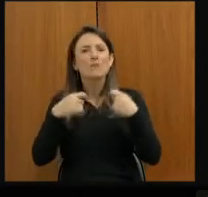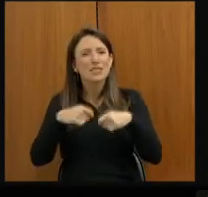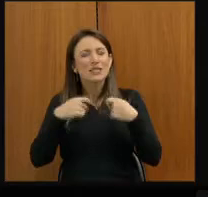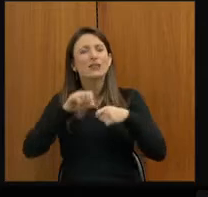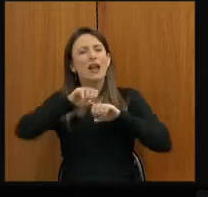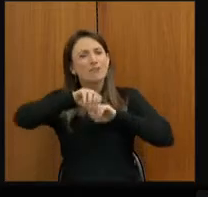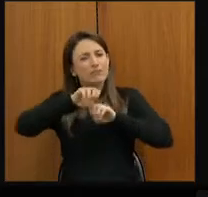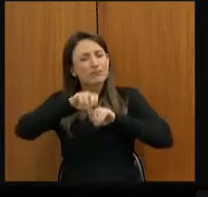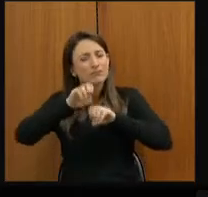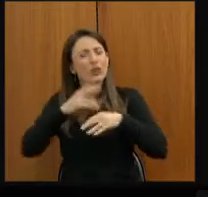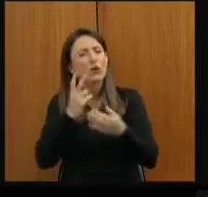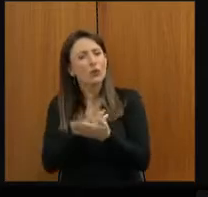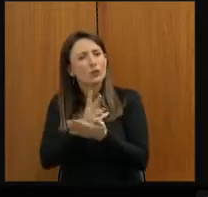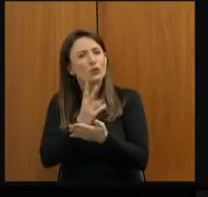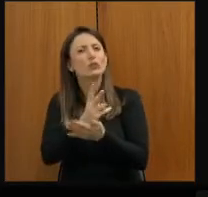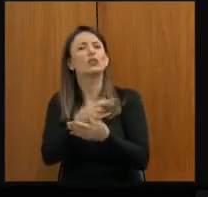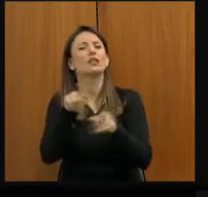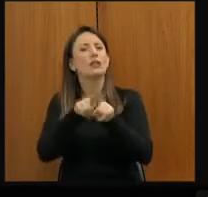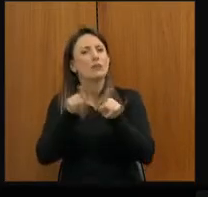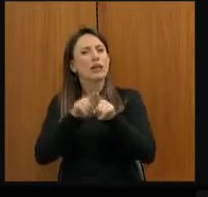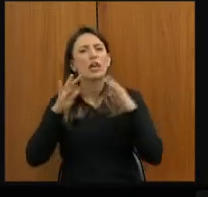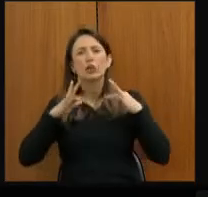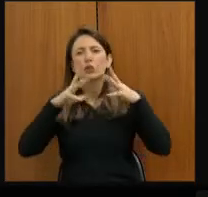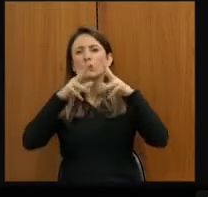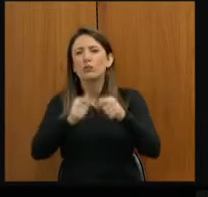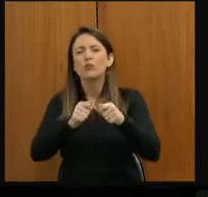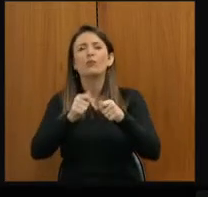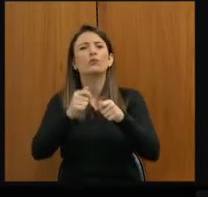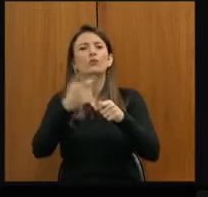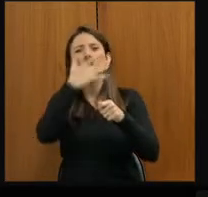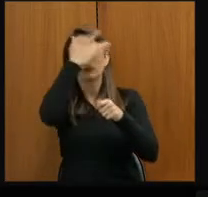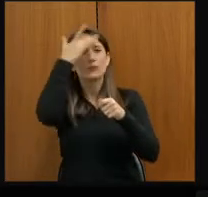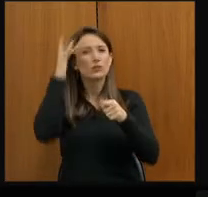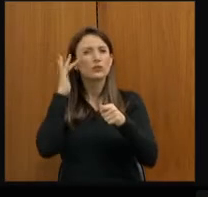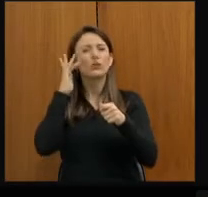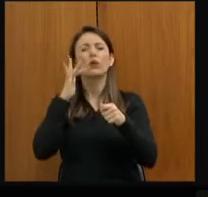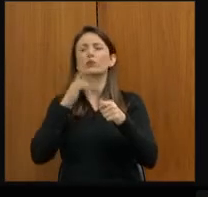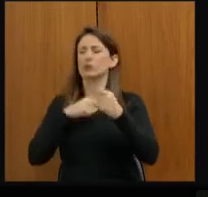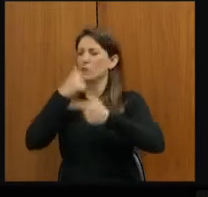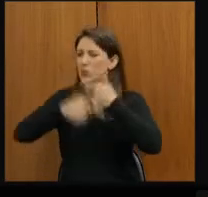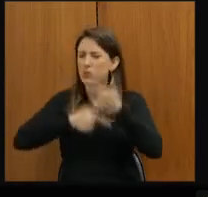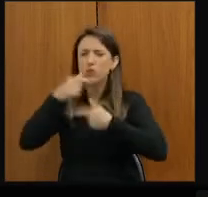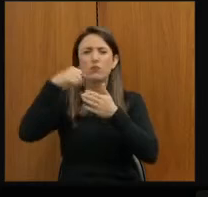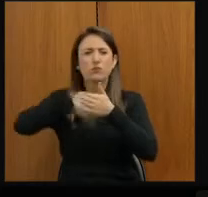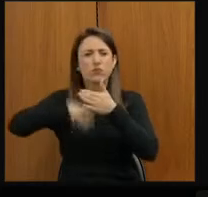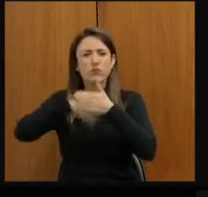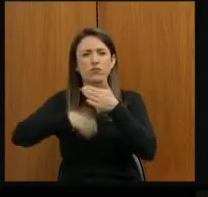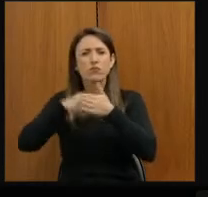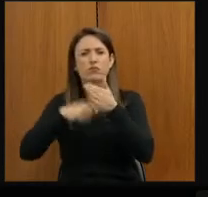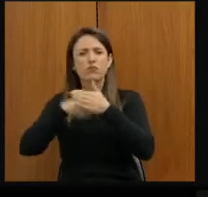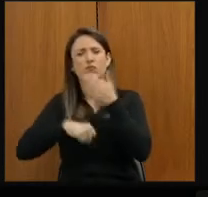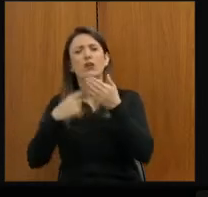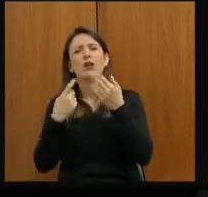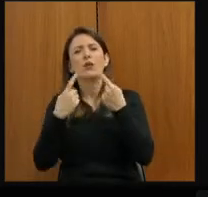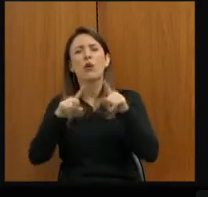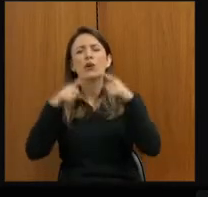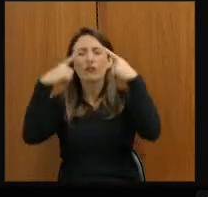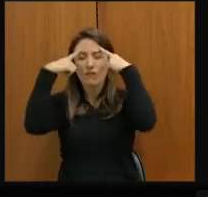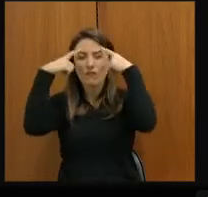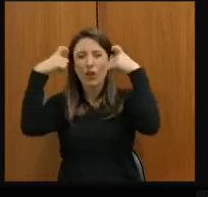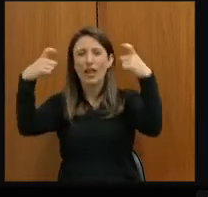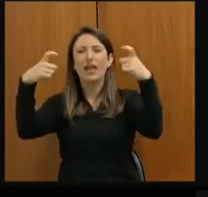aprimoramento permanente todos os envolvidos no empreendimento aparência de ter ideia eu me refiro